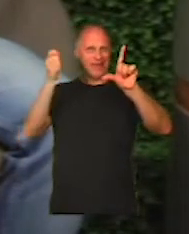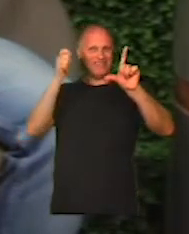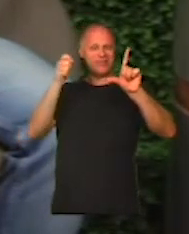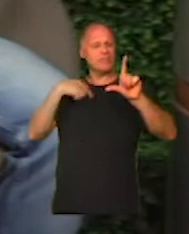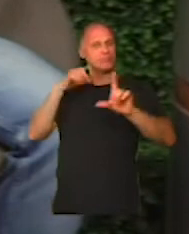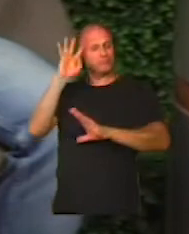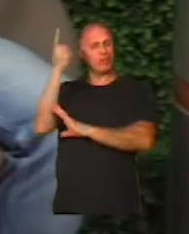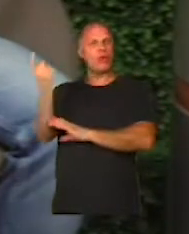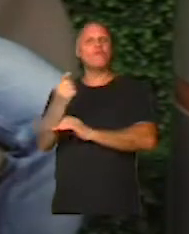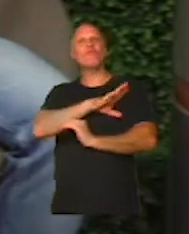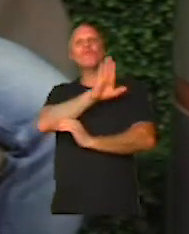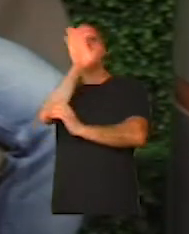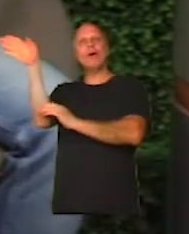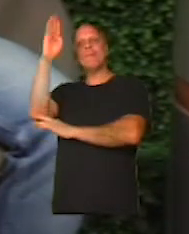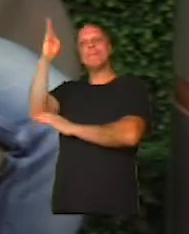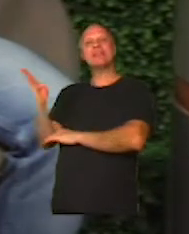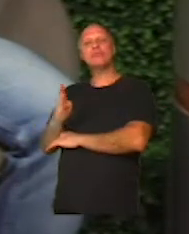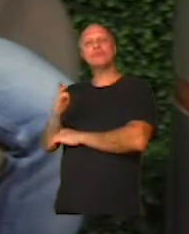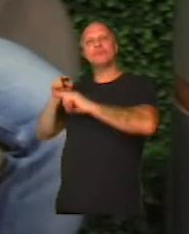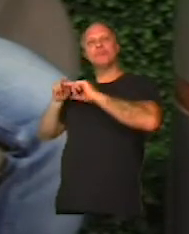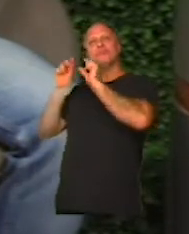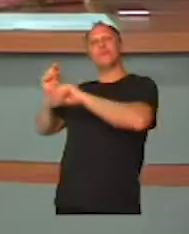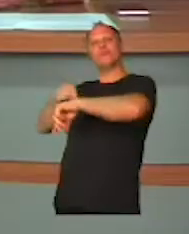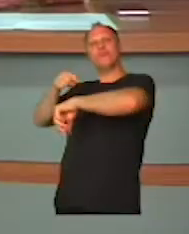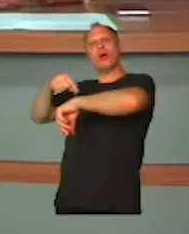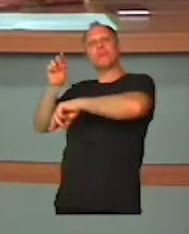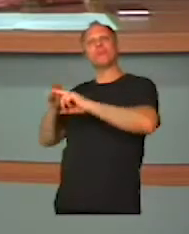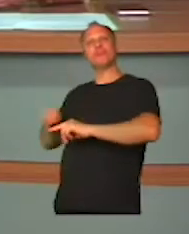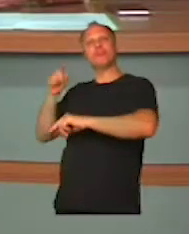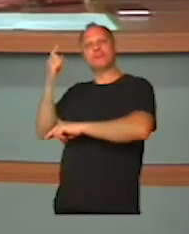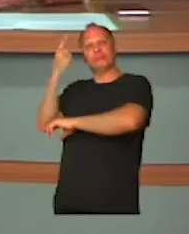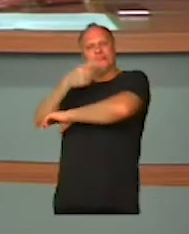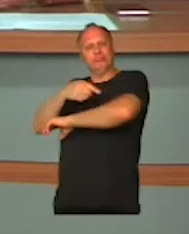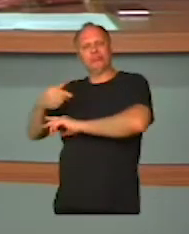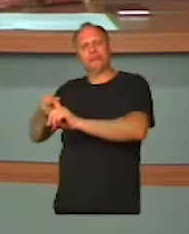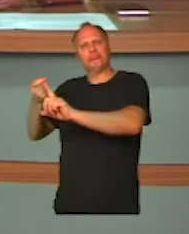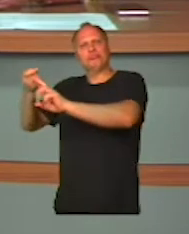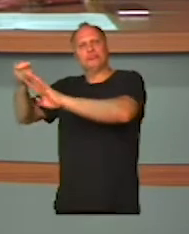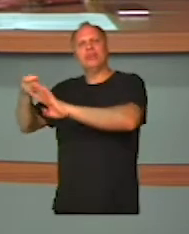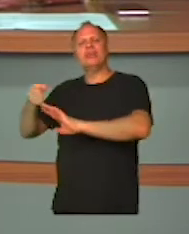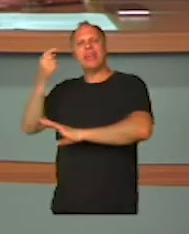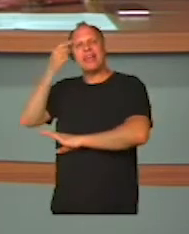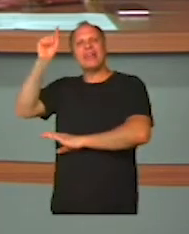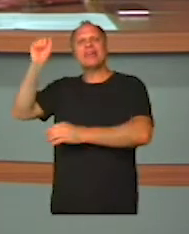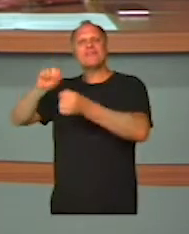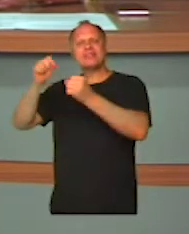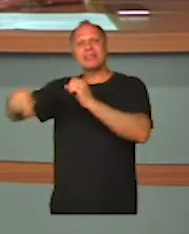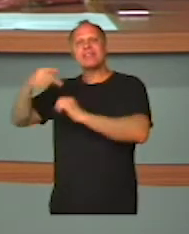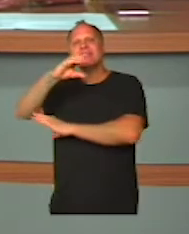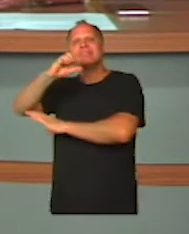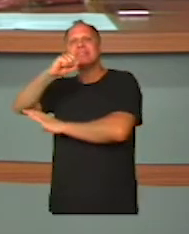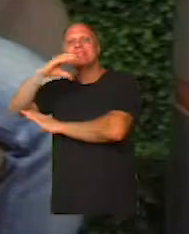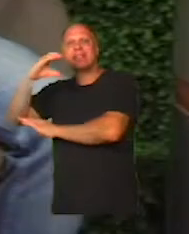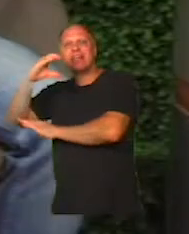Brasil, passar um tempo aqui. E a ideia principal era poder estar um tempo com meu irmão aqui em Santa Catarina e